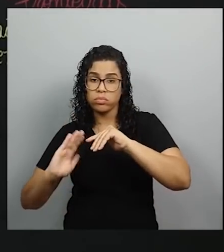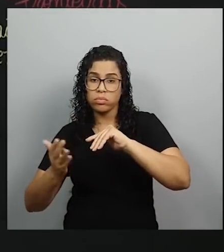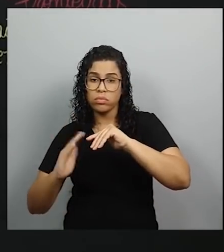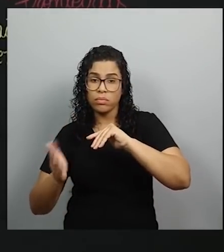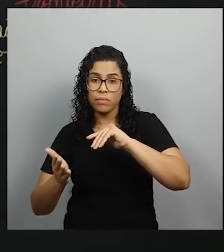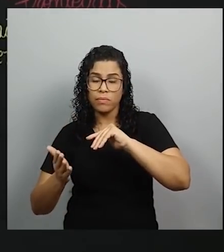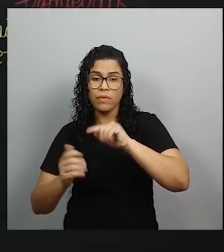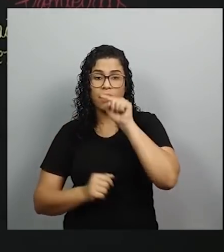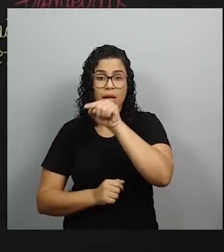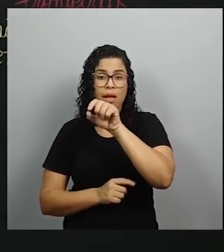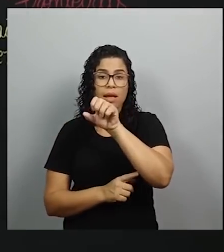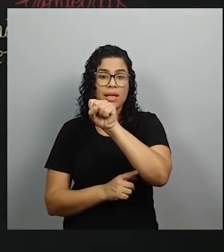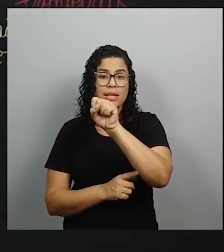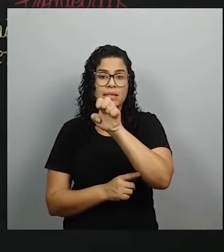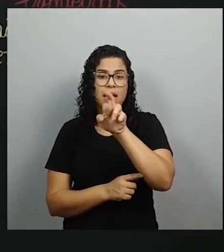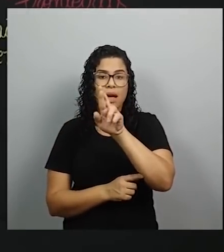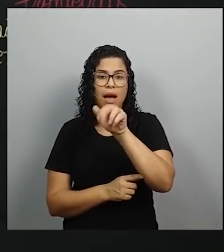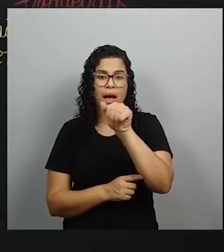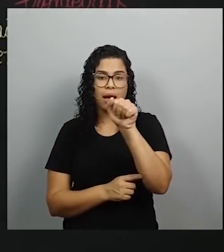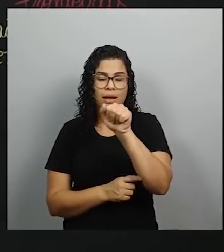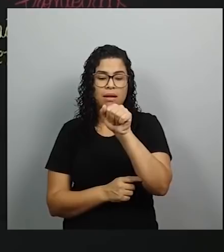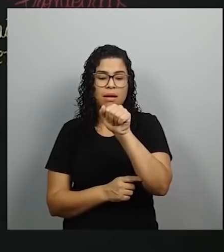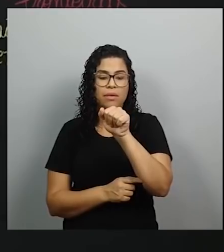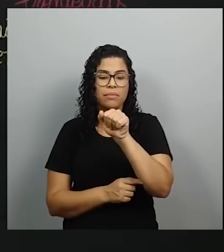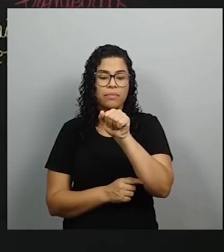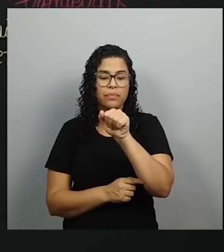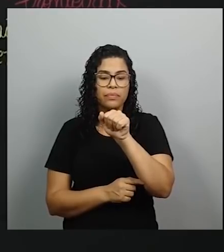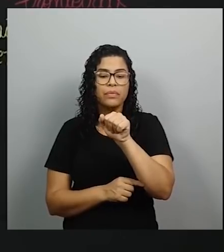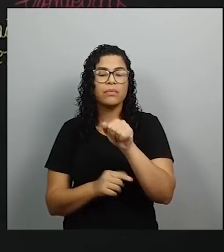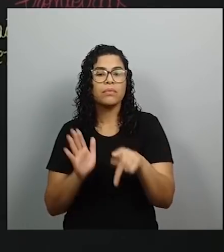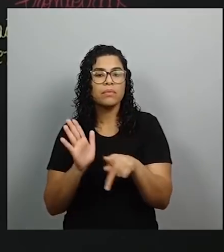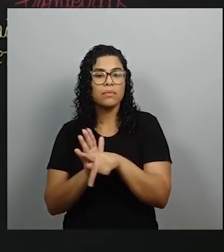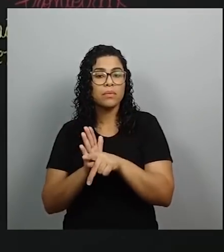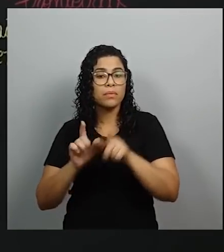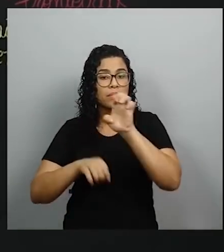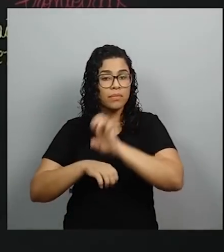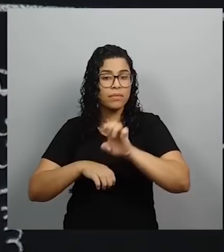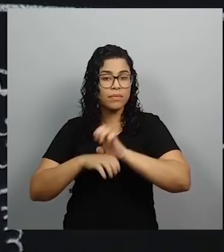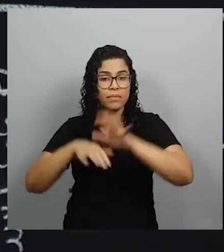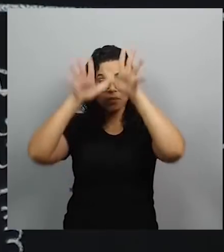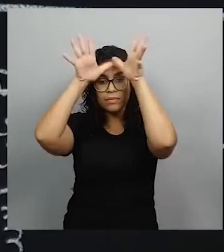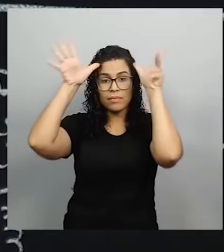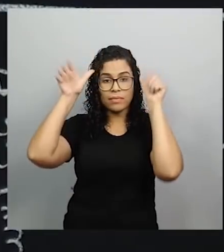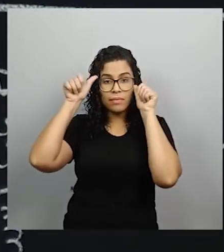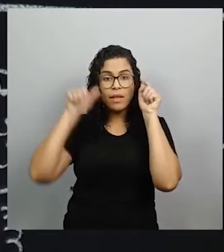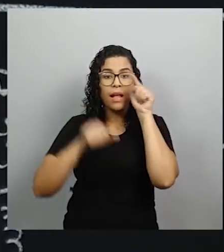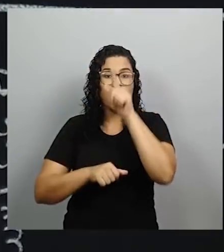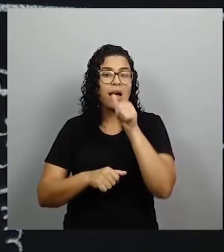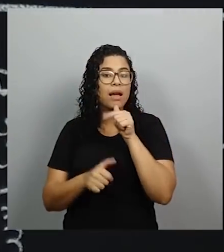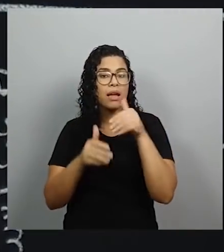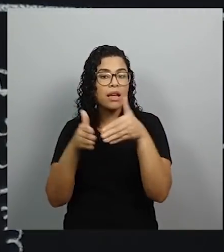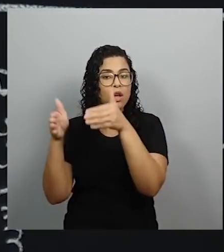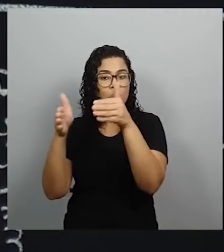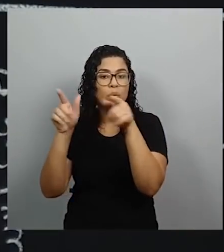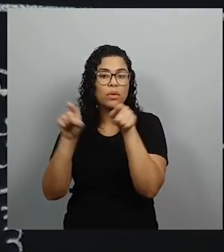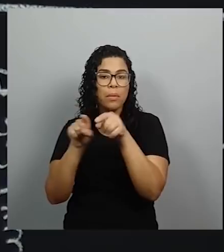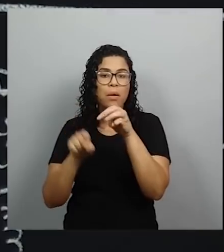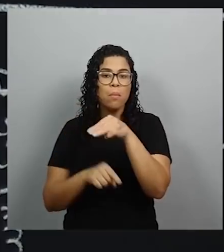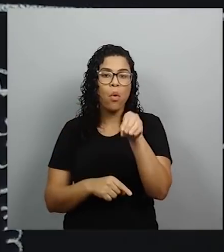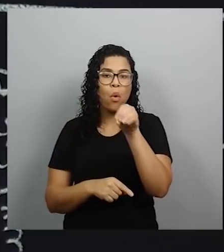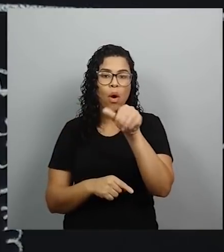Serra Contamana, no estado do Acre. Mais precisamente, na nascente do rio Moa. E